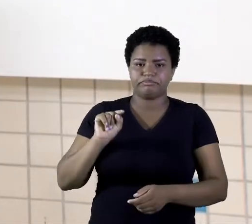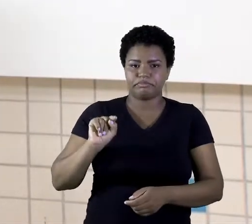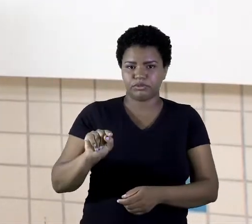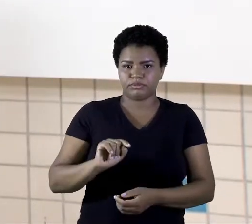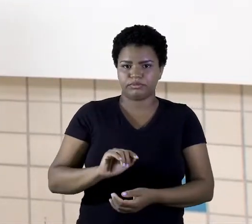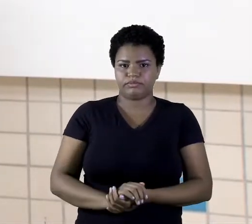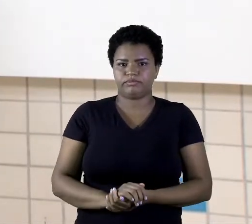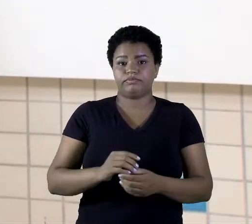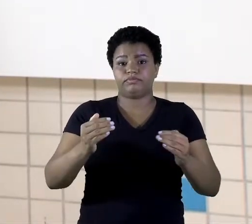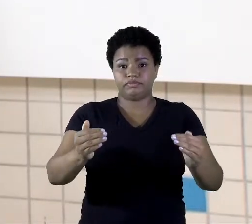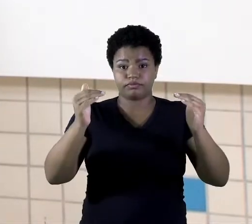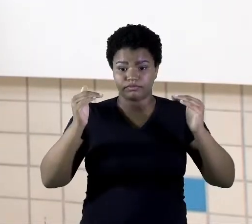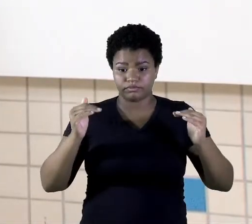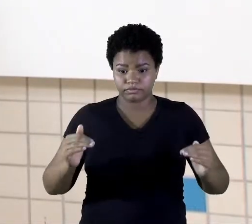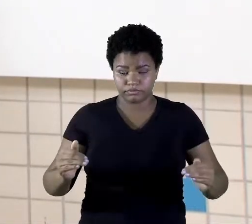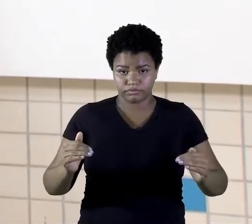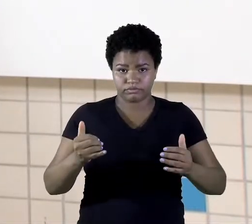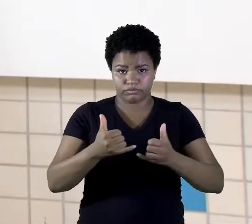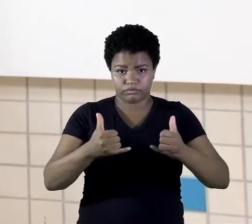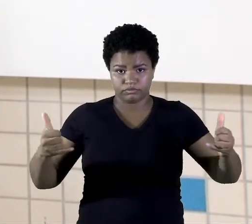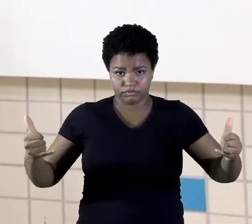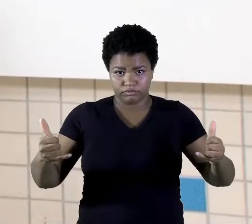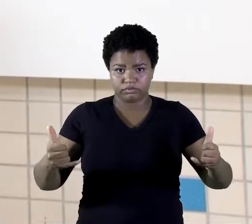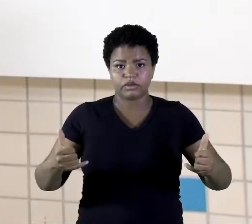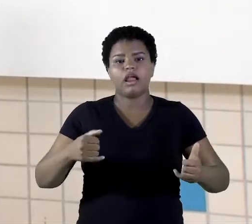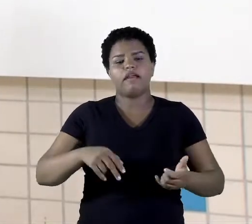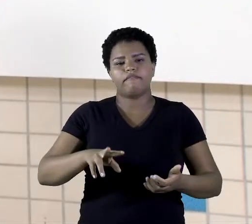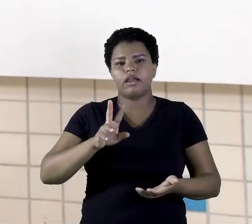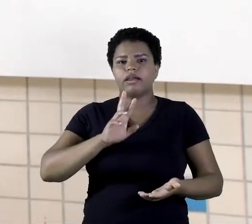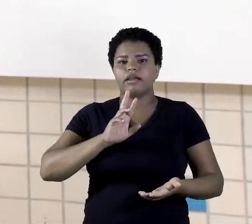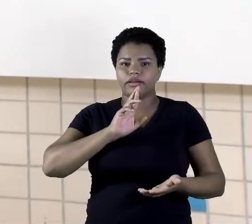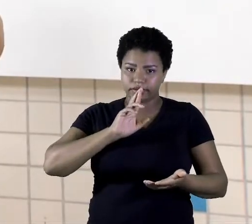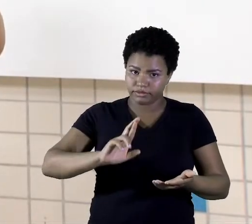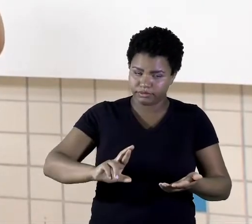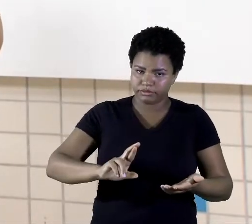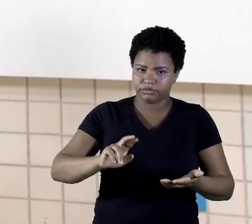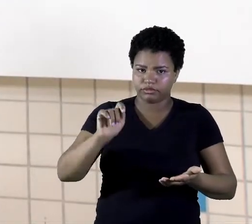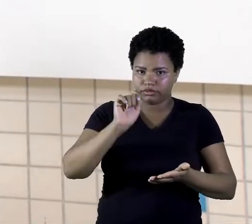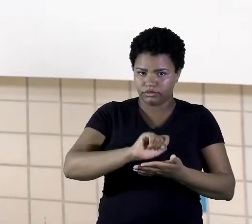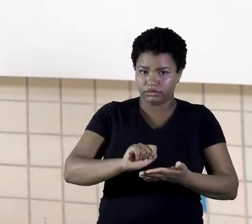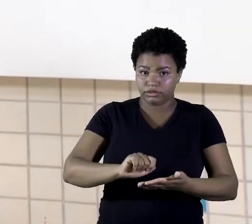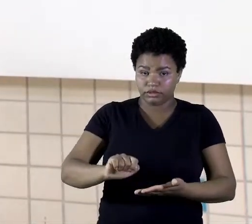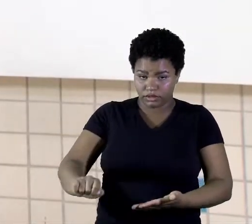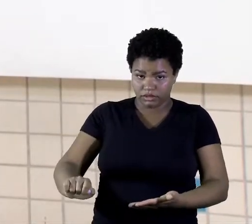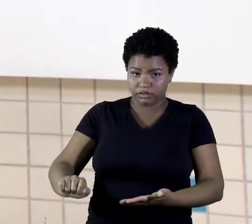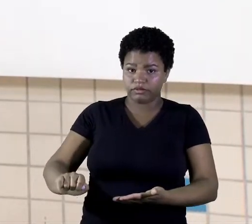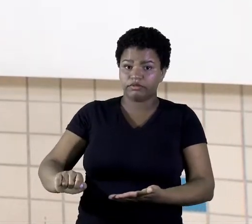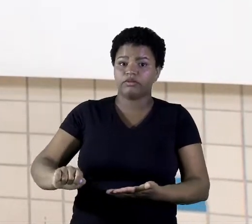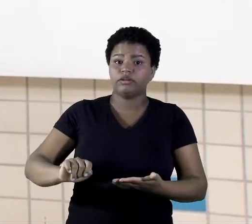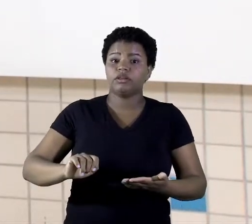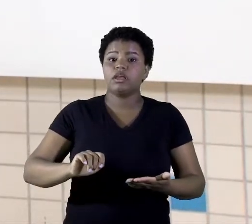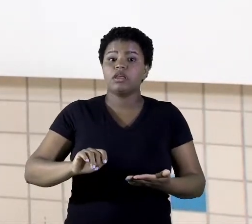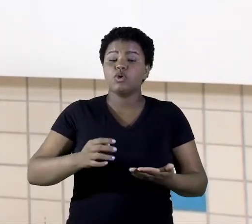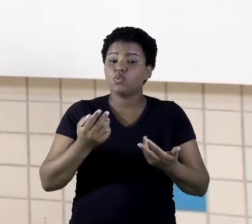esse enunciado no seu caderno e vai depois colocar a resposta. Então você vai escrever